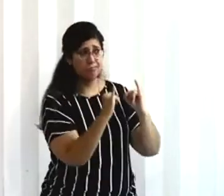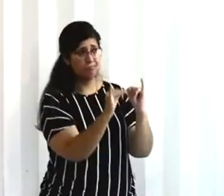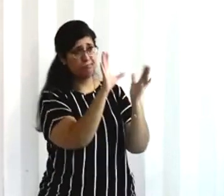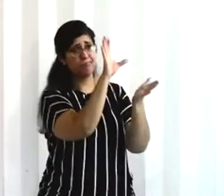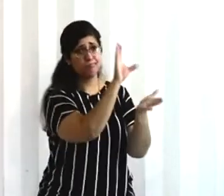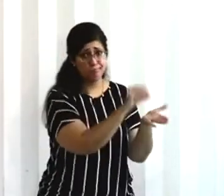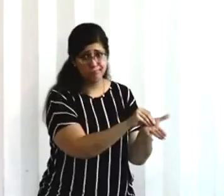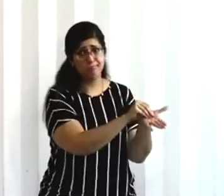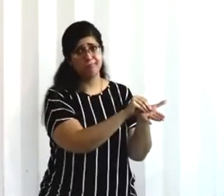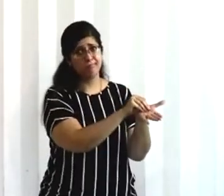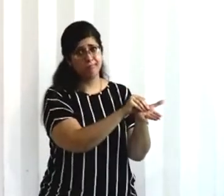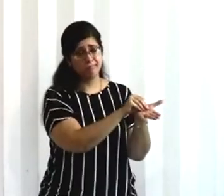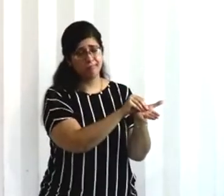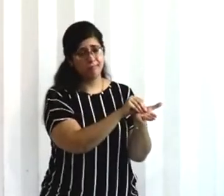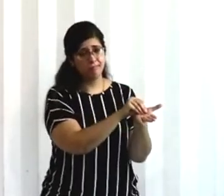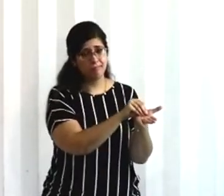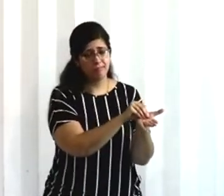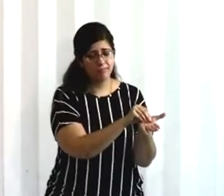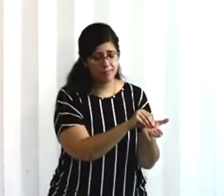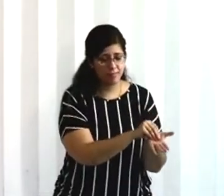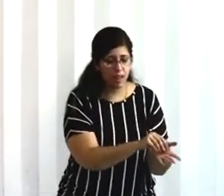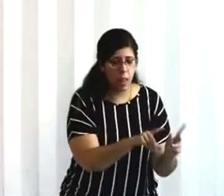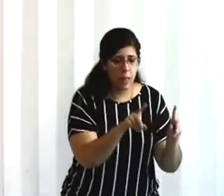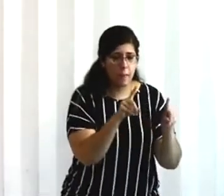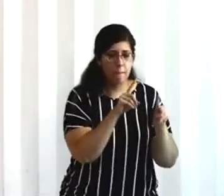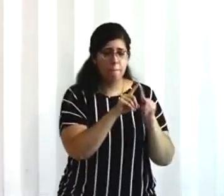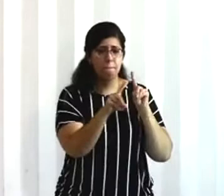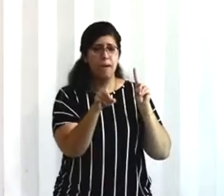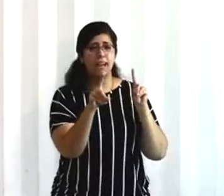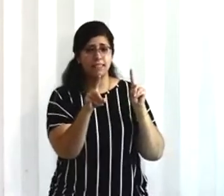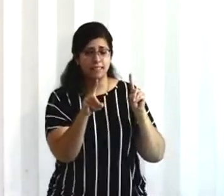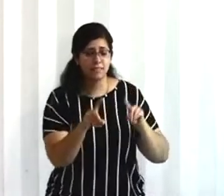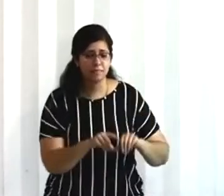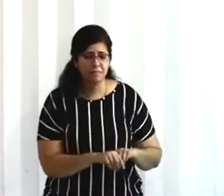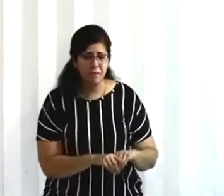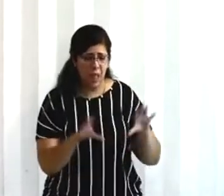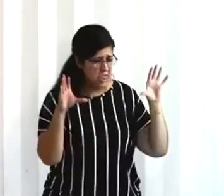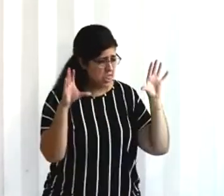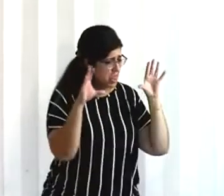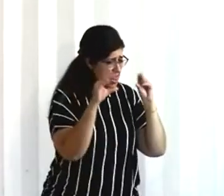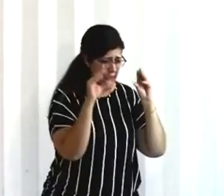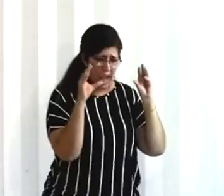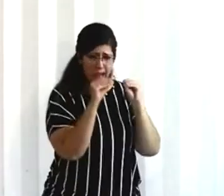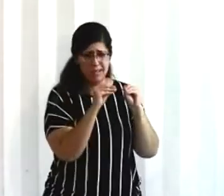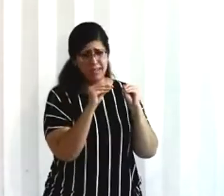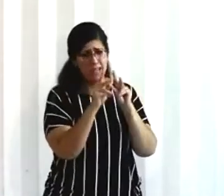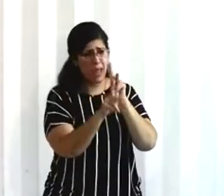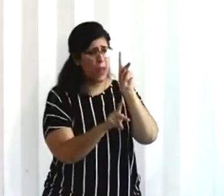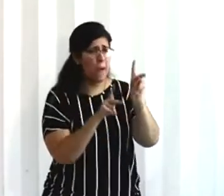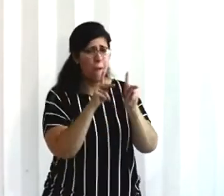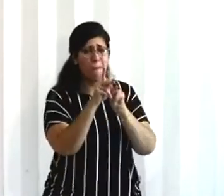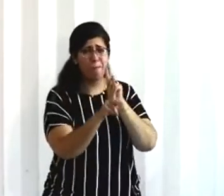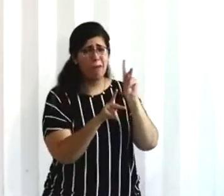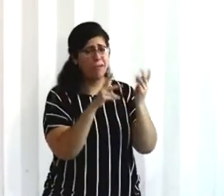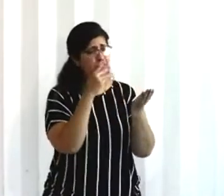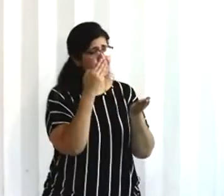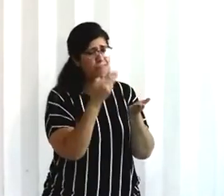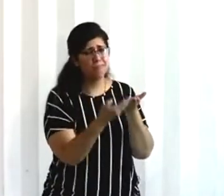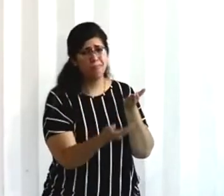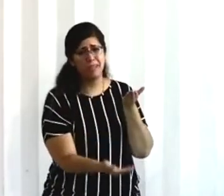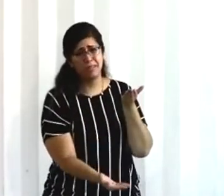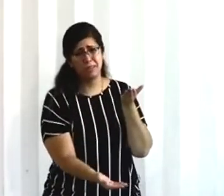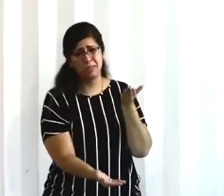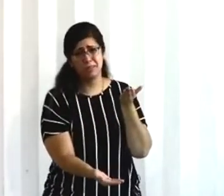e não nos caminhos de Deus, e a consequência disso foi trevas no coração daquele povo, que seguia o